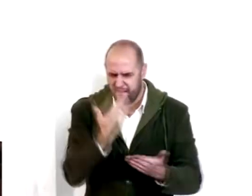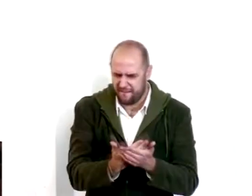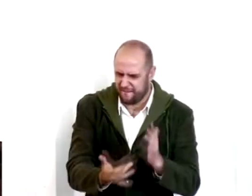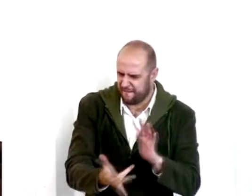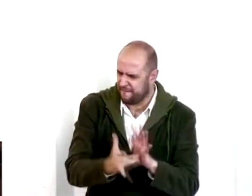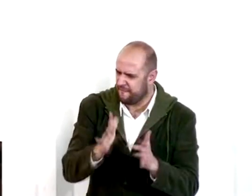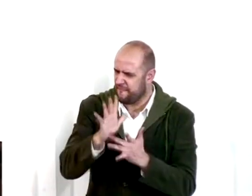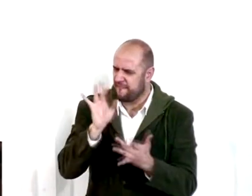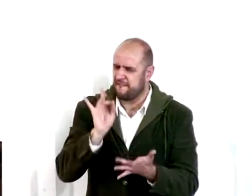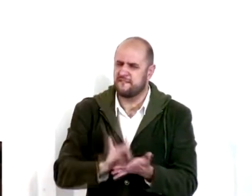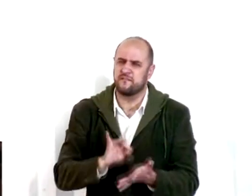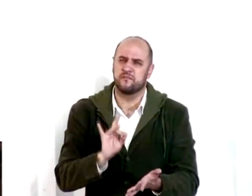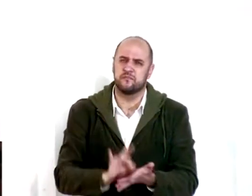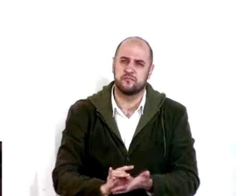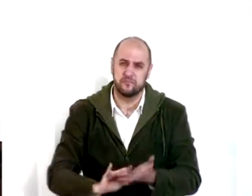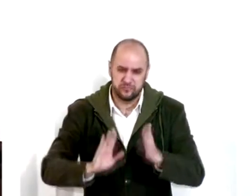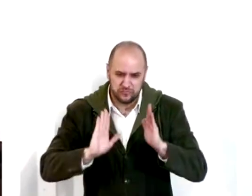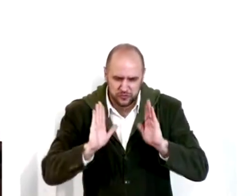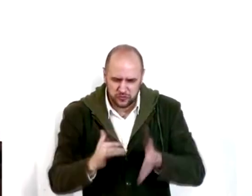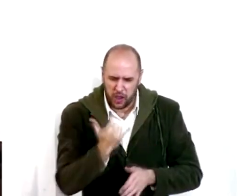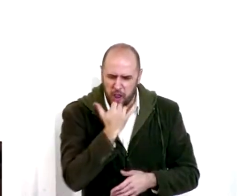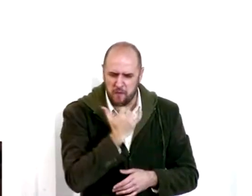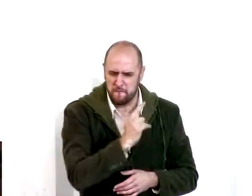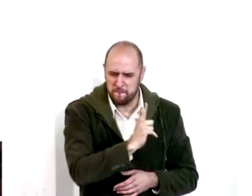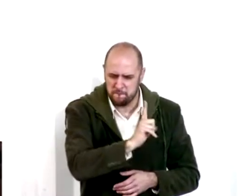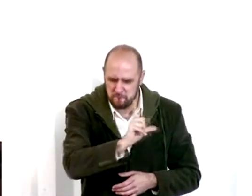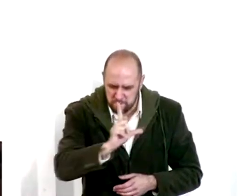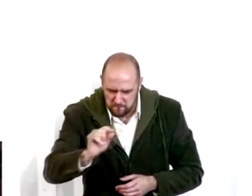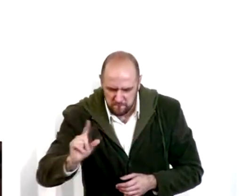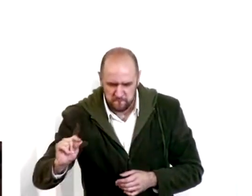Jesus, já foram absolvidos,